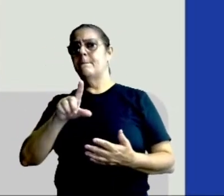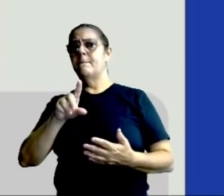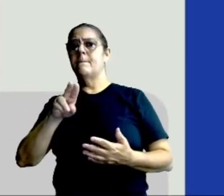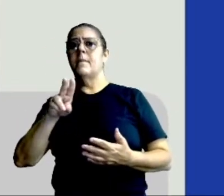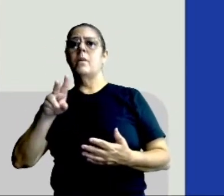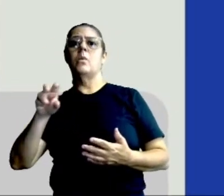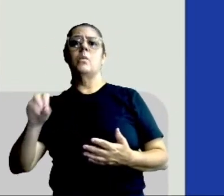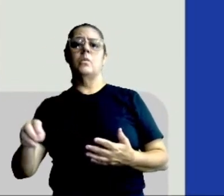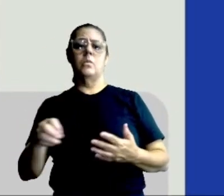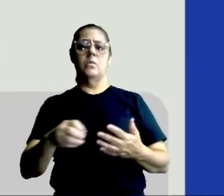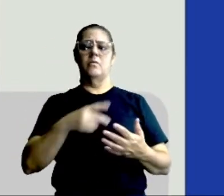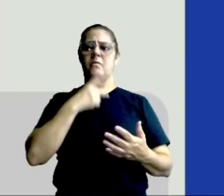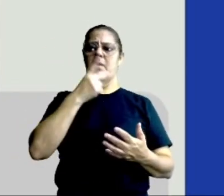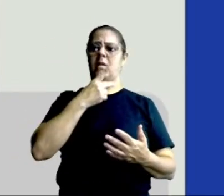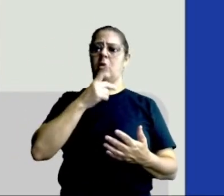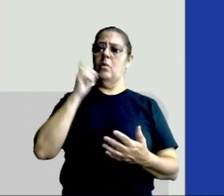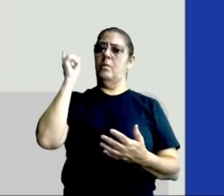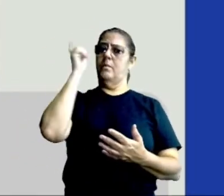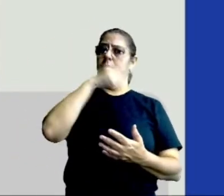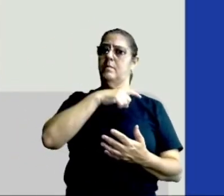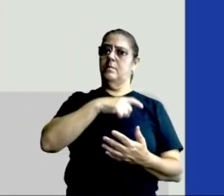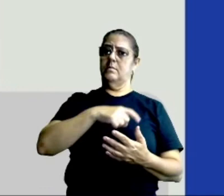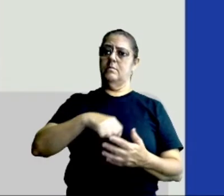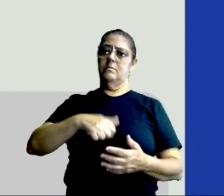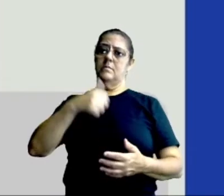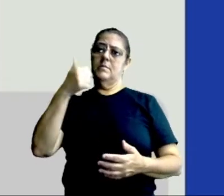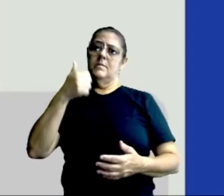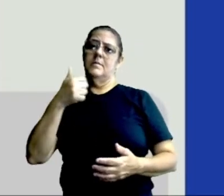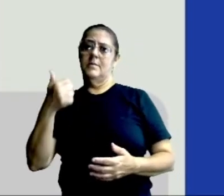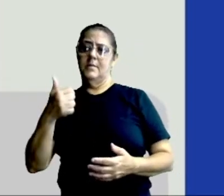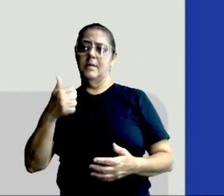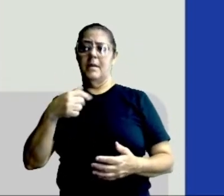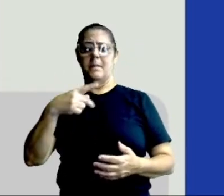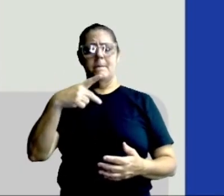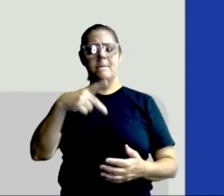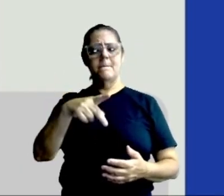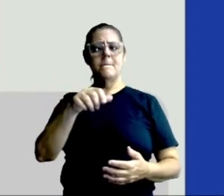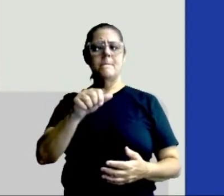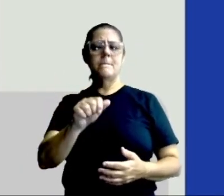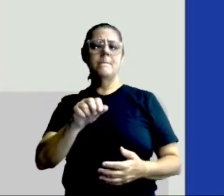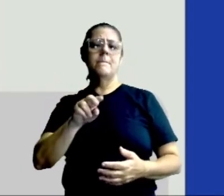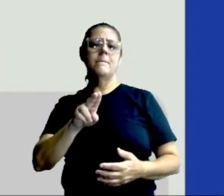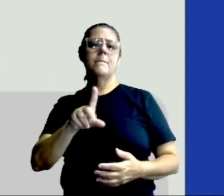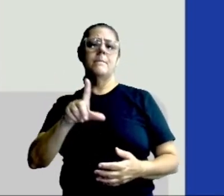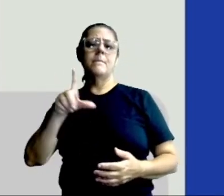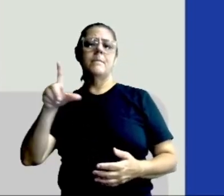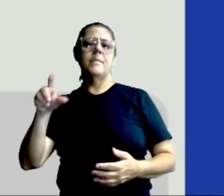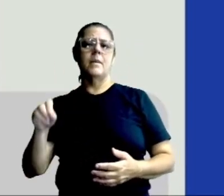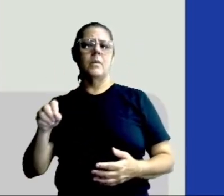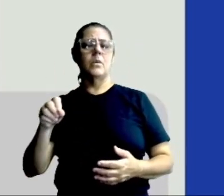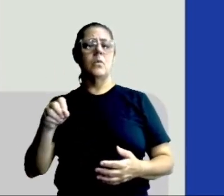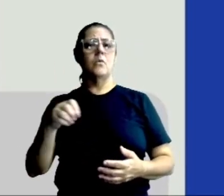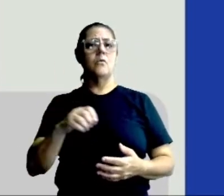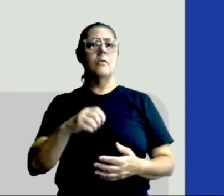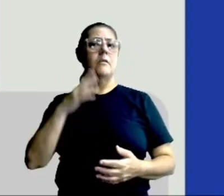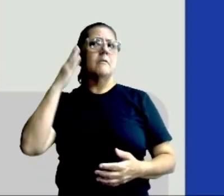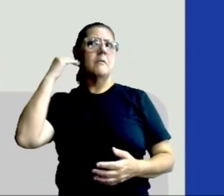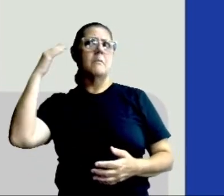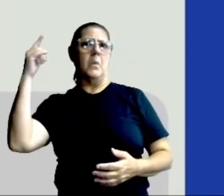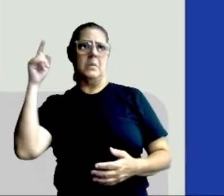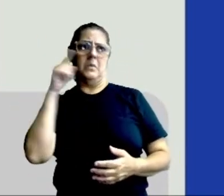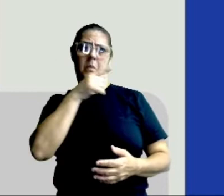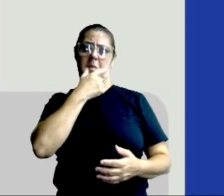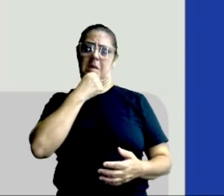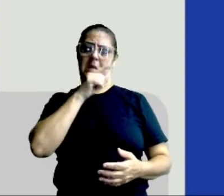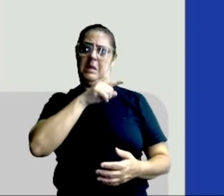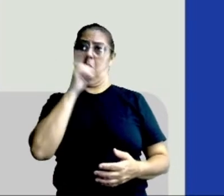contou a primeira mentira então está exposto a primeira parte Paulo tinha fama de mentiroso um dia chegou em casa dizendo